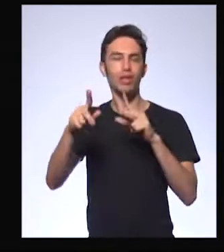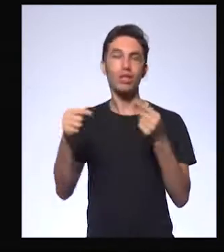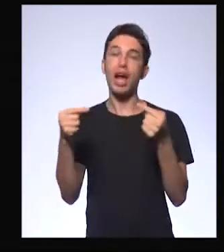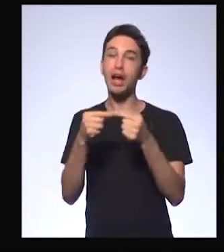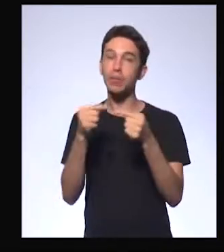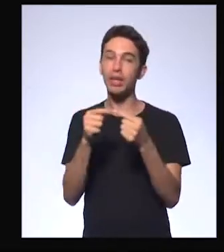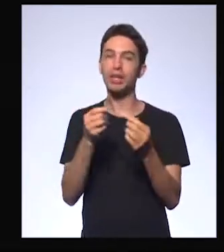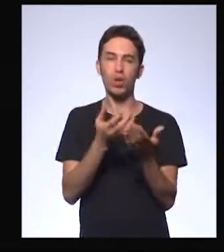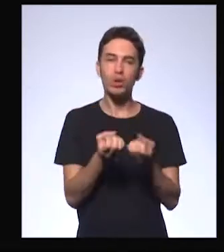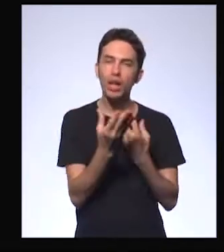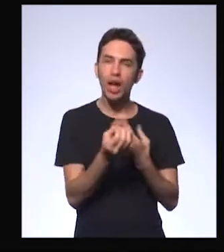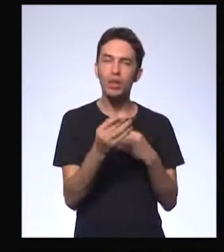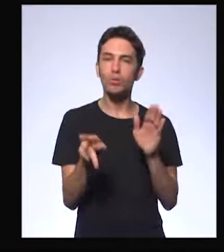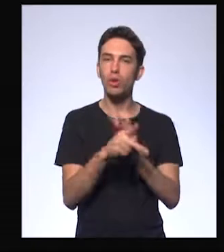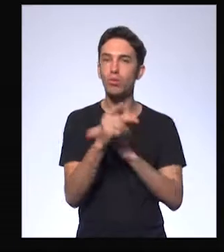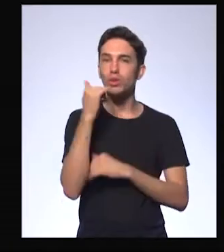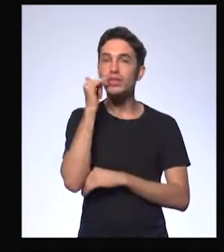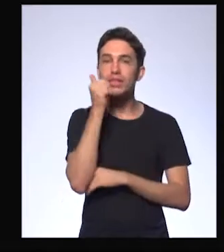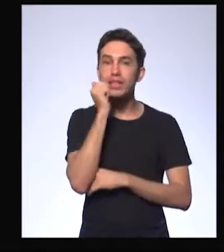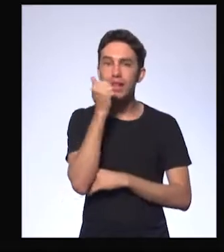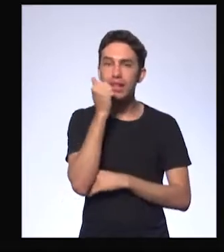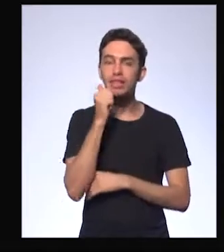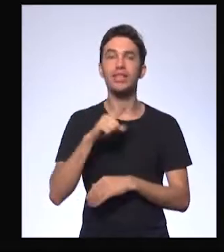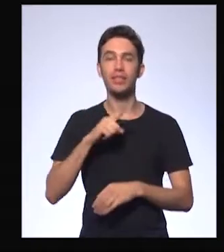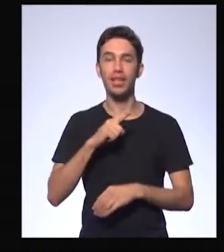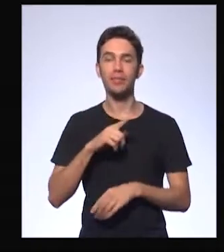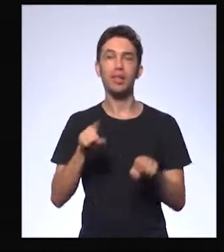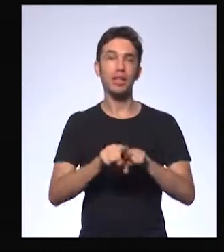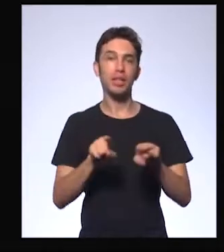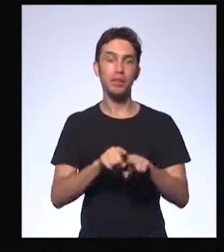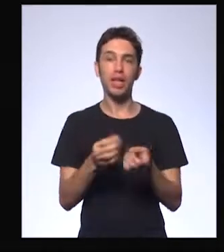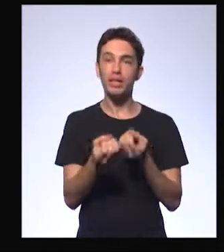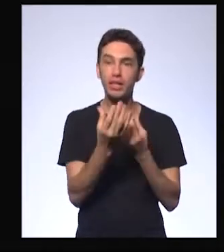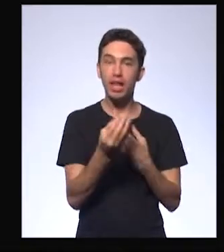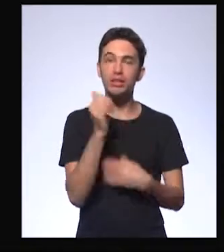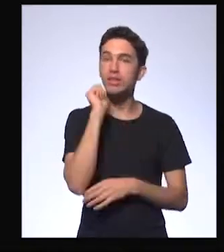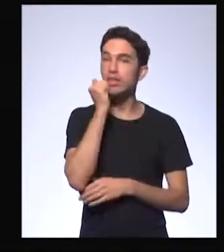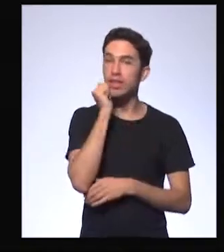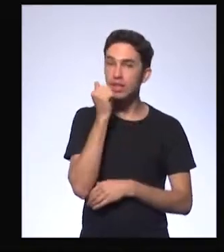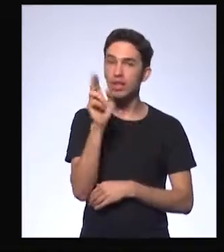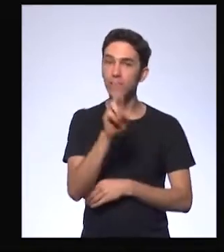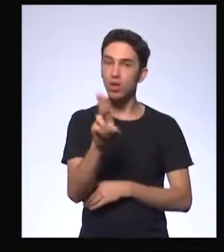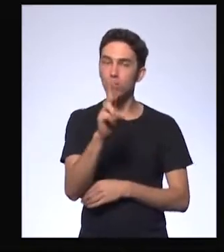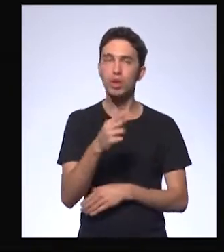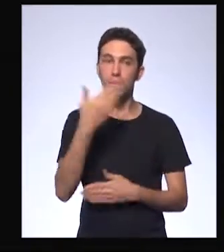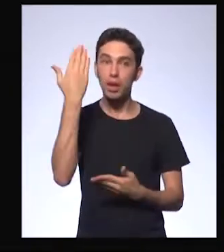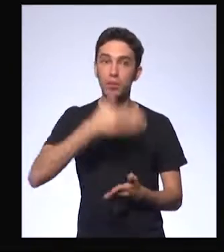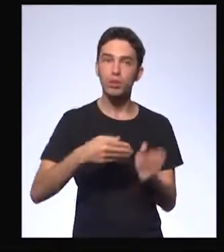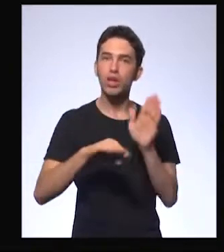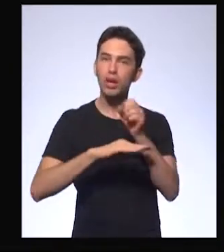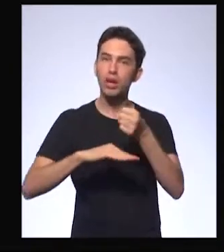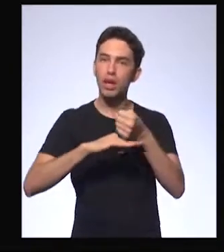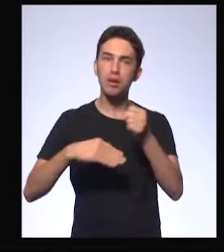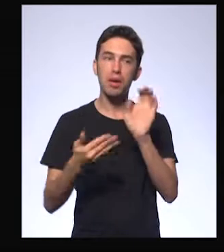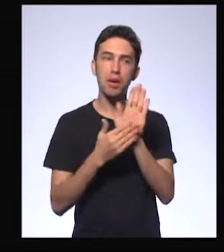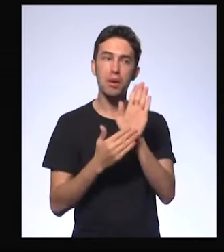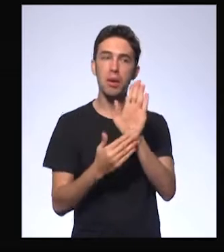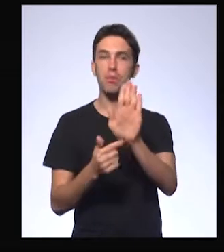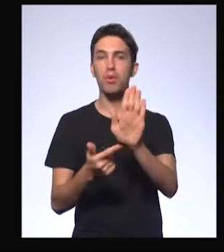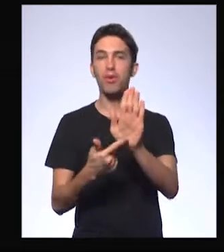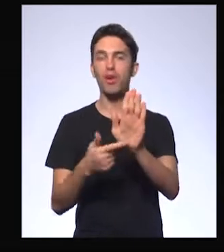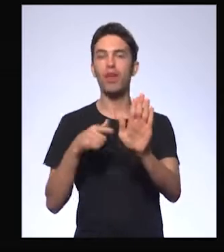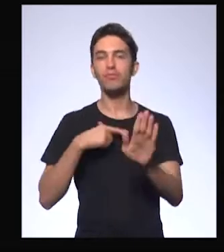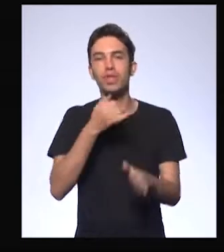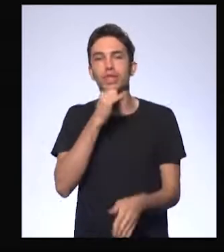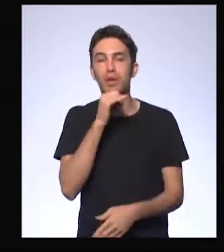dados comprovados e dados que a ciência usa para poder basear alguns argumentos. Um desses dados